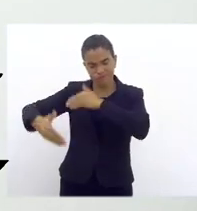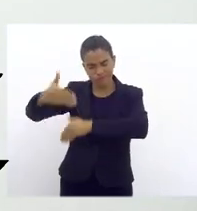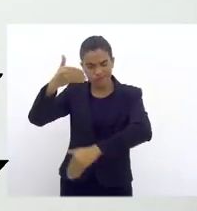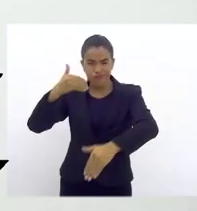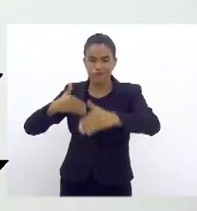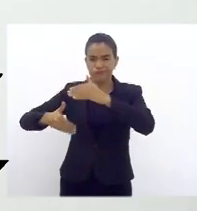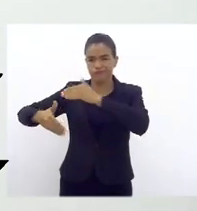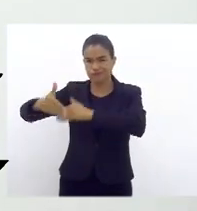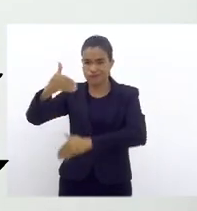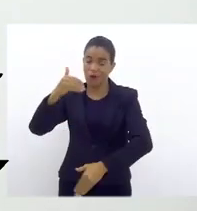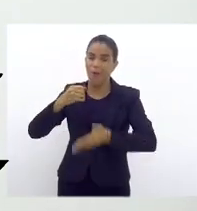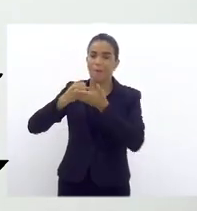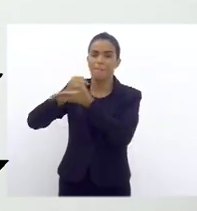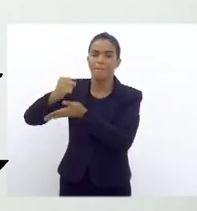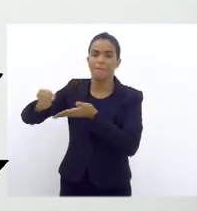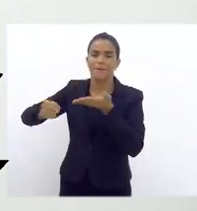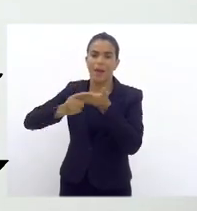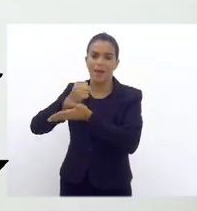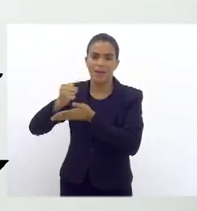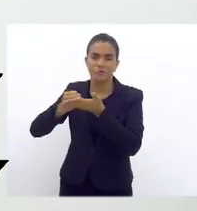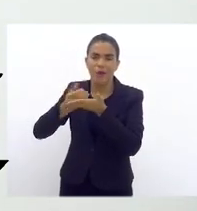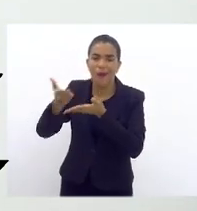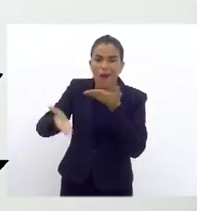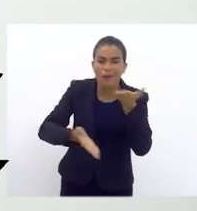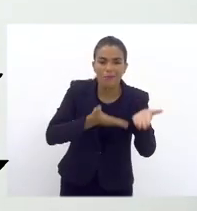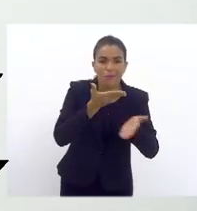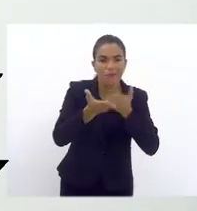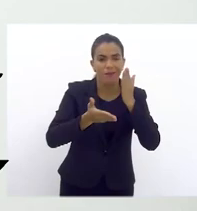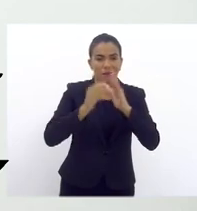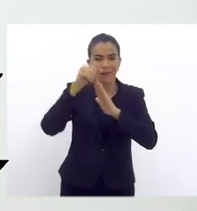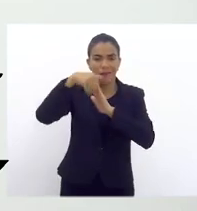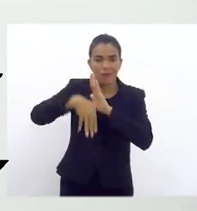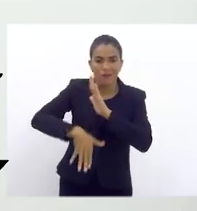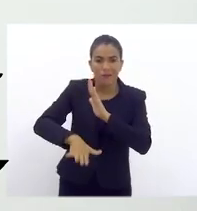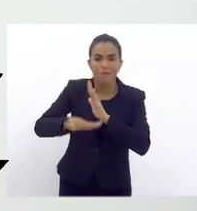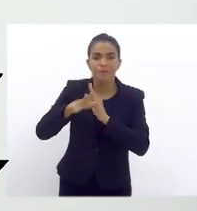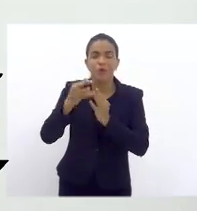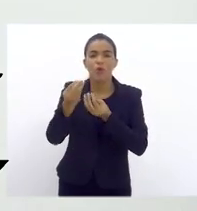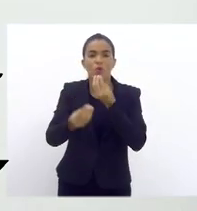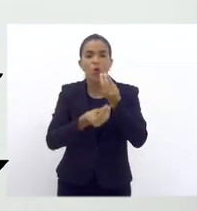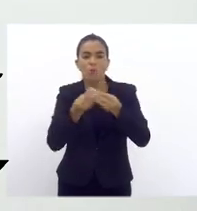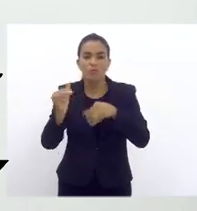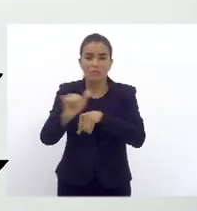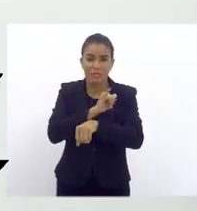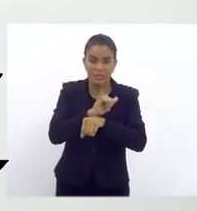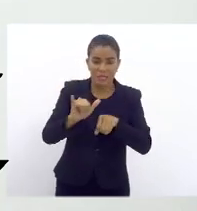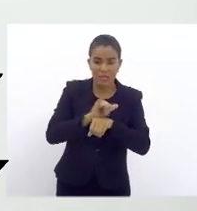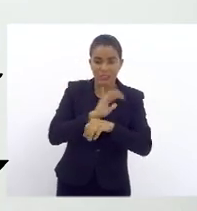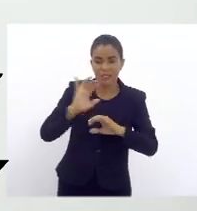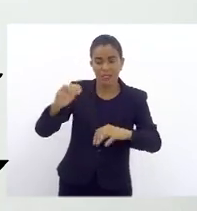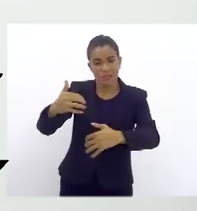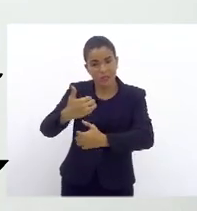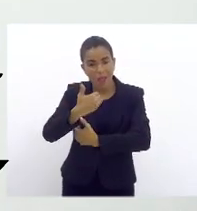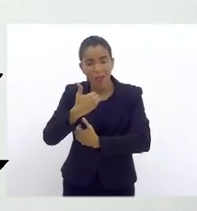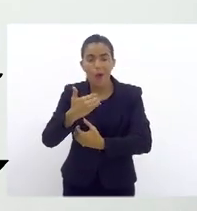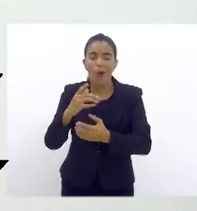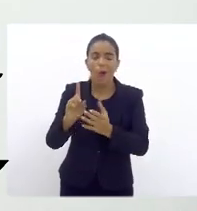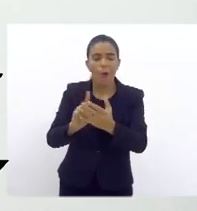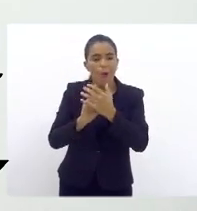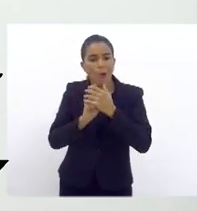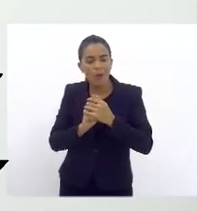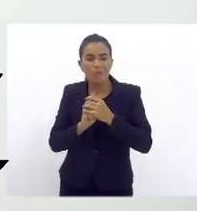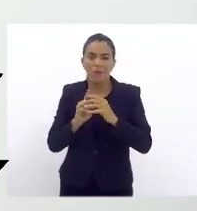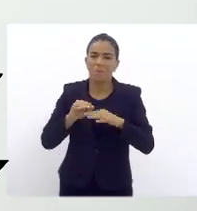o básico ouvir esses terreiros e entender como a estratégia de acolhimento dessa gente durante